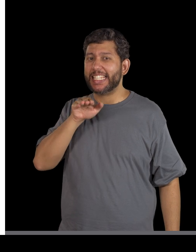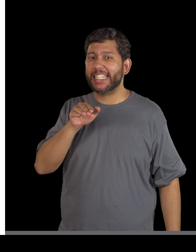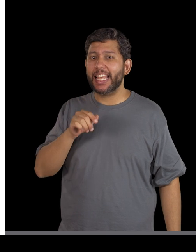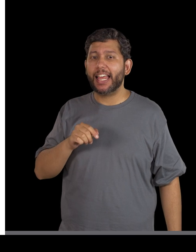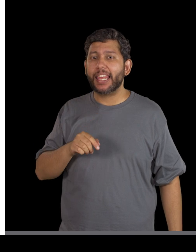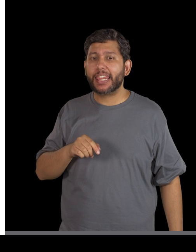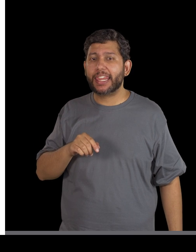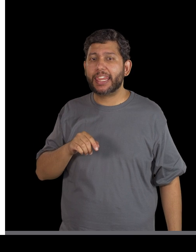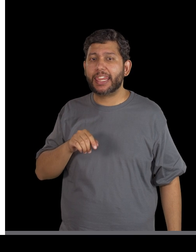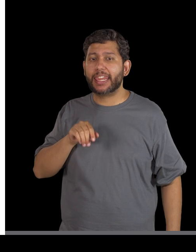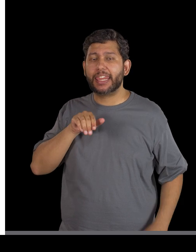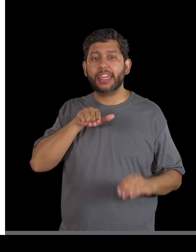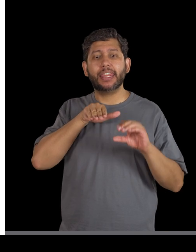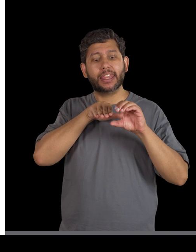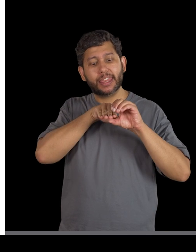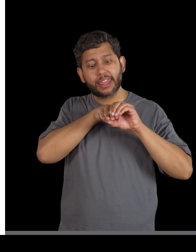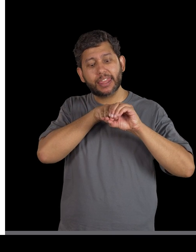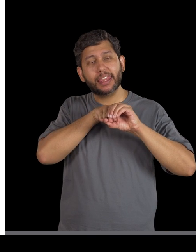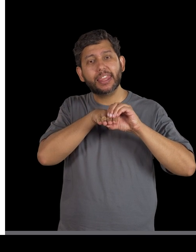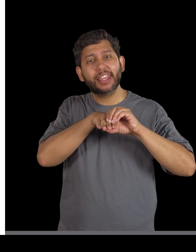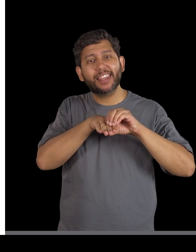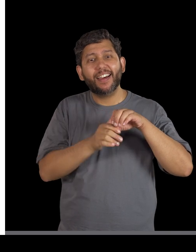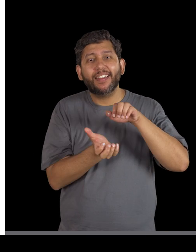e coloca a língua mais para frente.